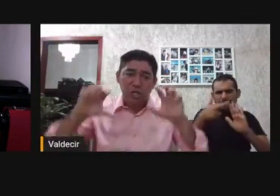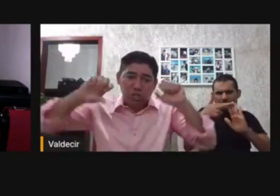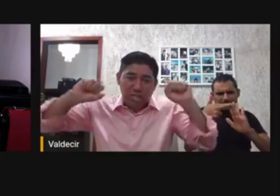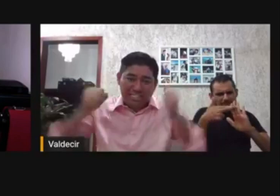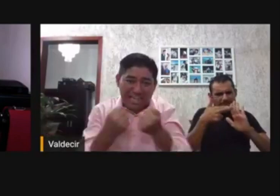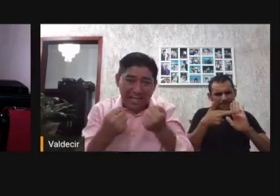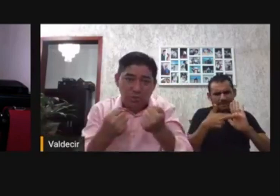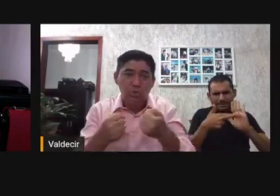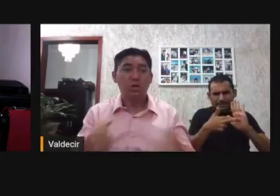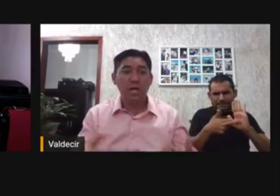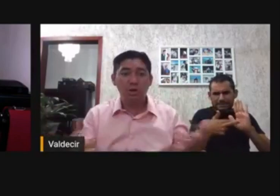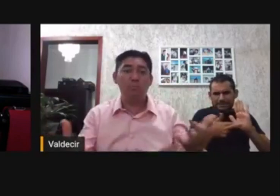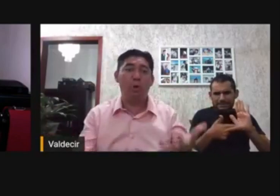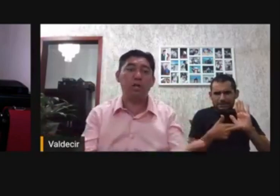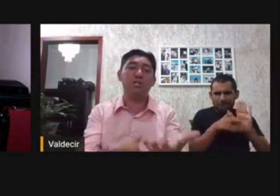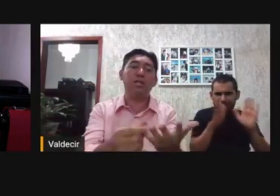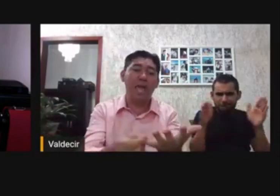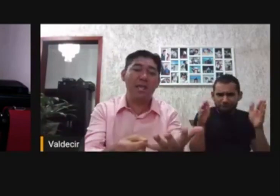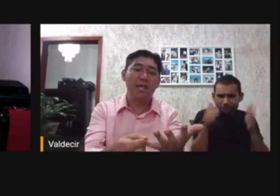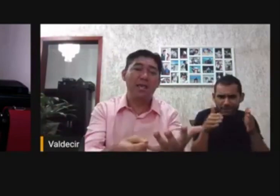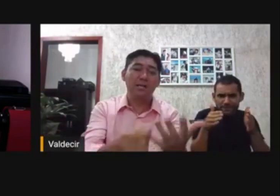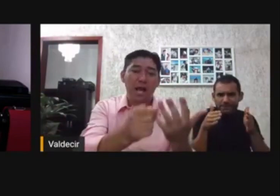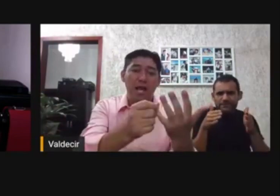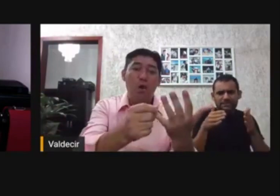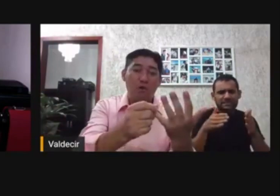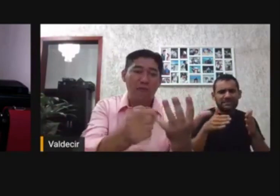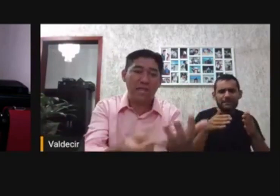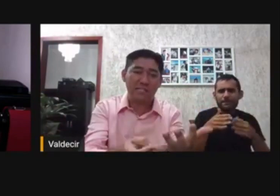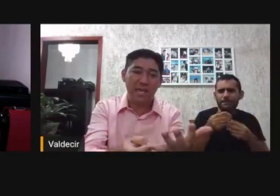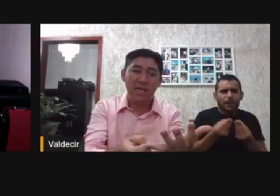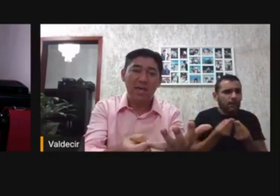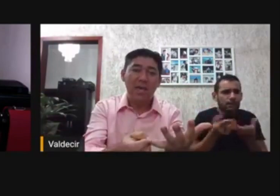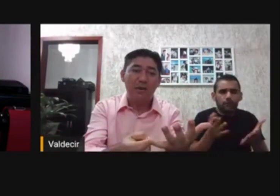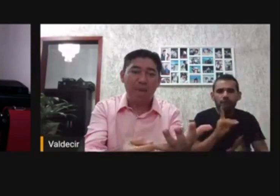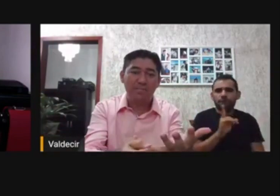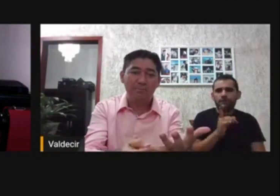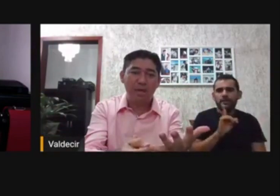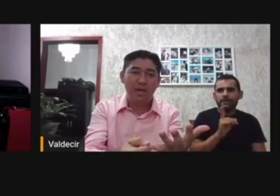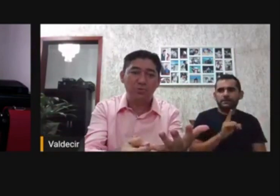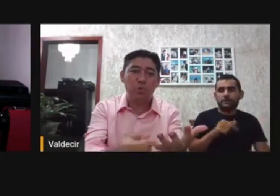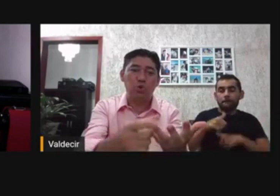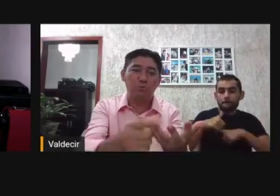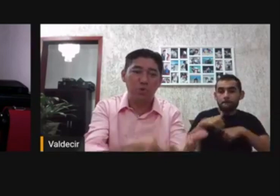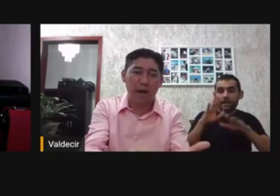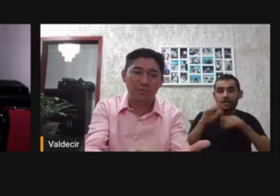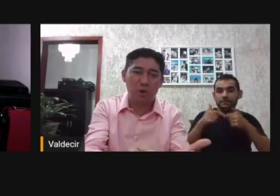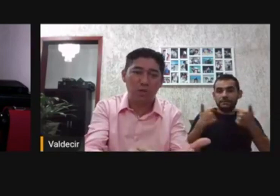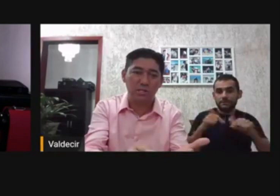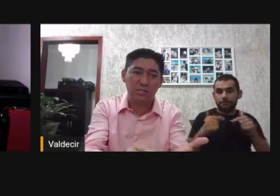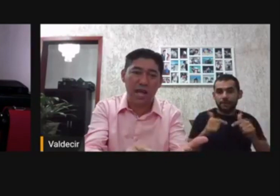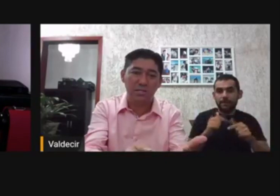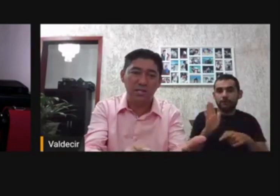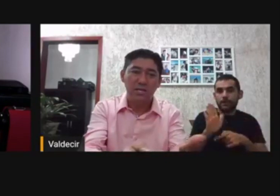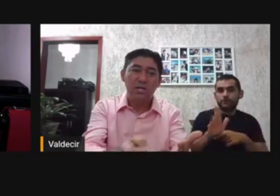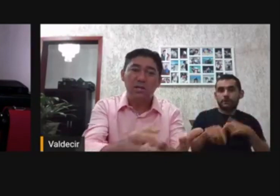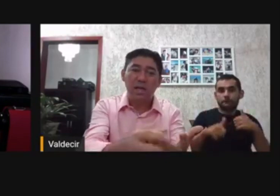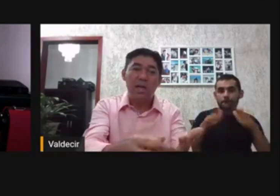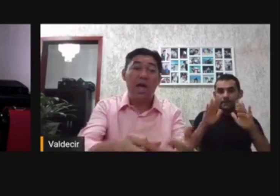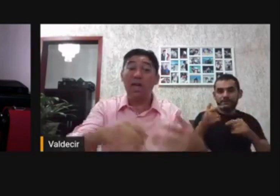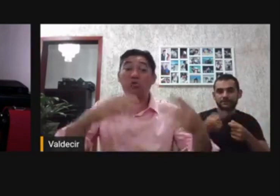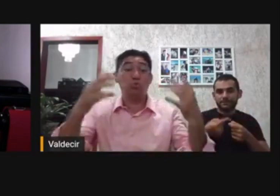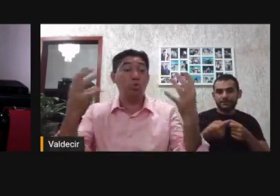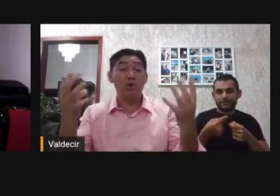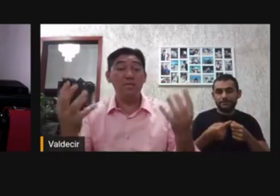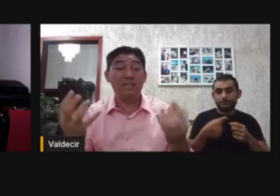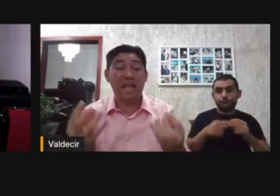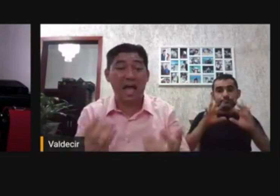regras engessado que ele não pode nem oferecer mais empregos, contribuir mais com a nossa cidade. Né?